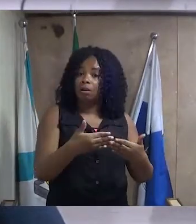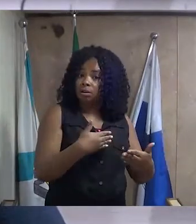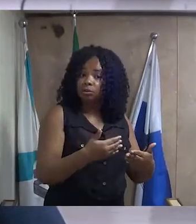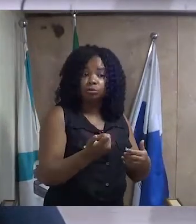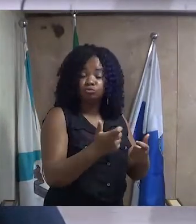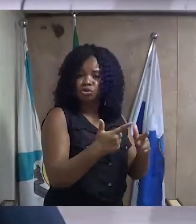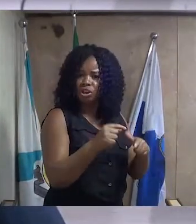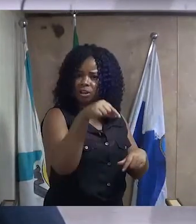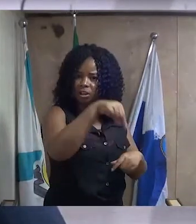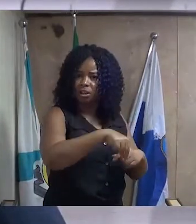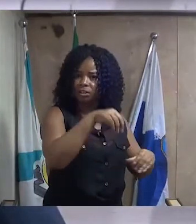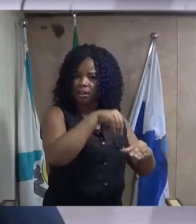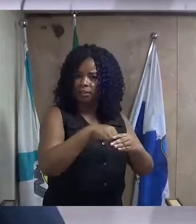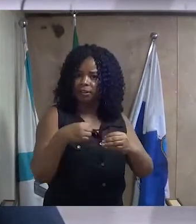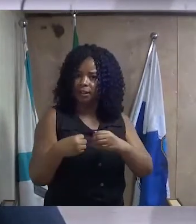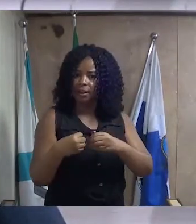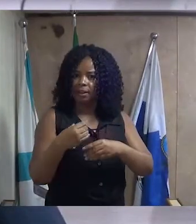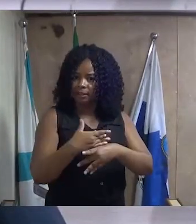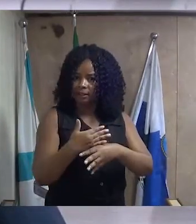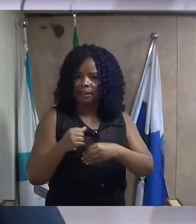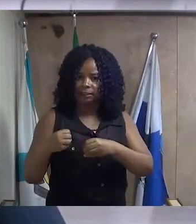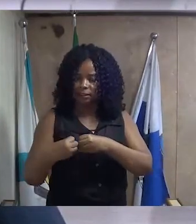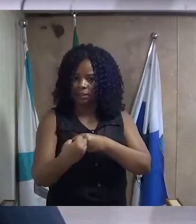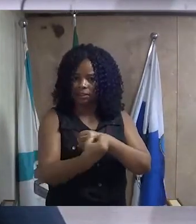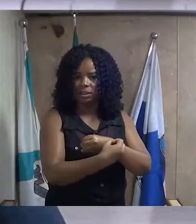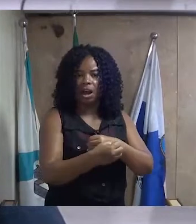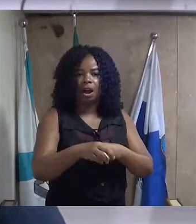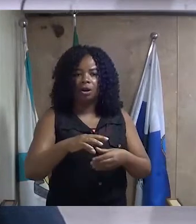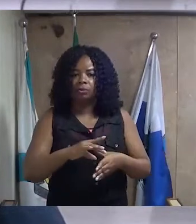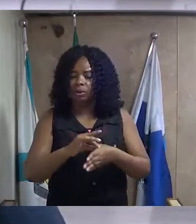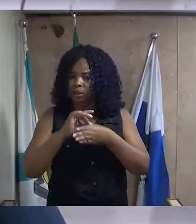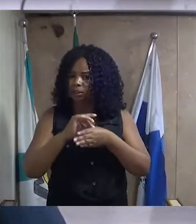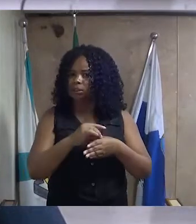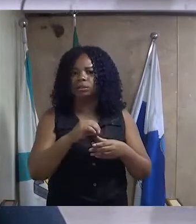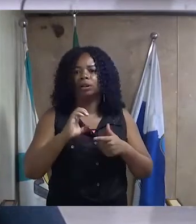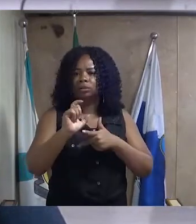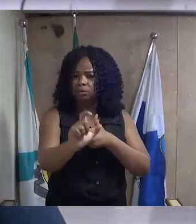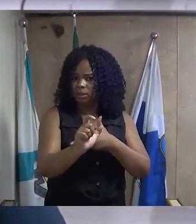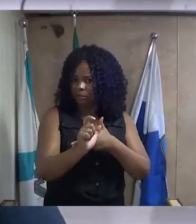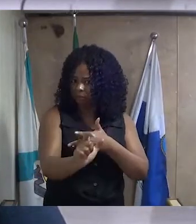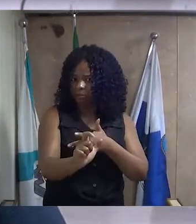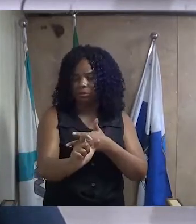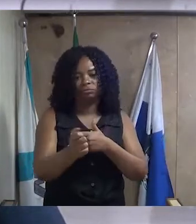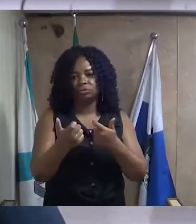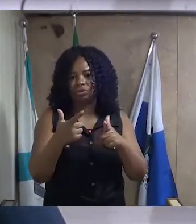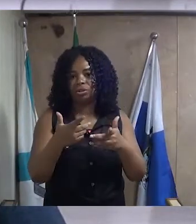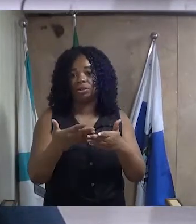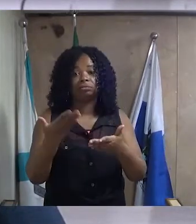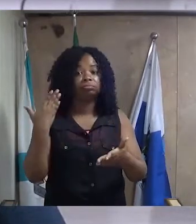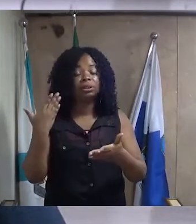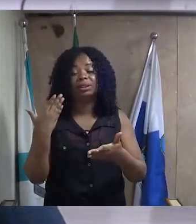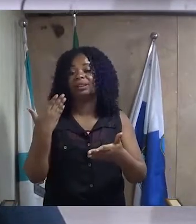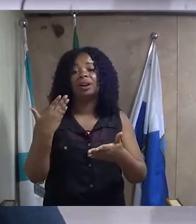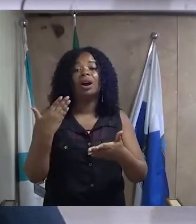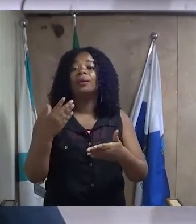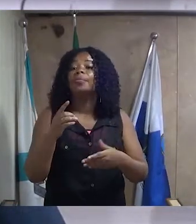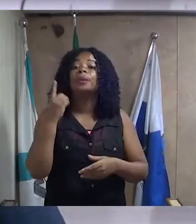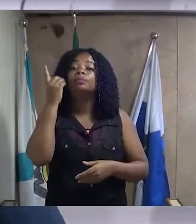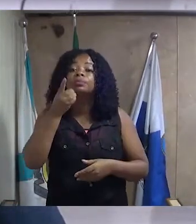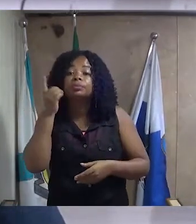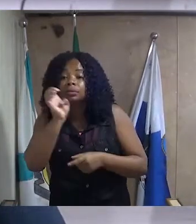dentro da nossa cidade o chefe do Poder Executivo, nem nós tínhamos naquele momento deputados estaduais